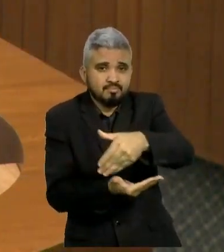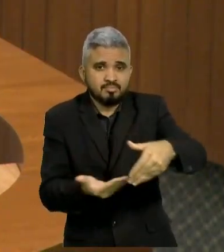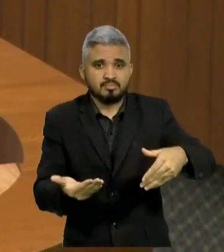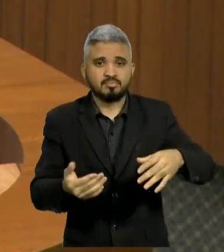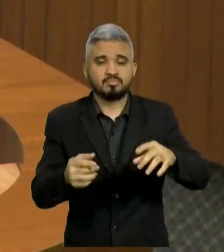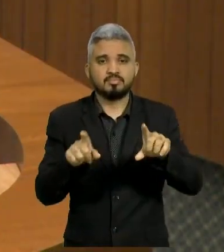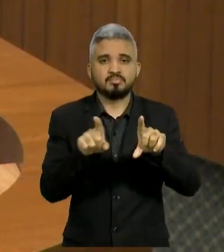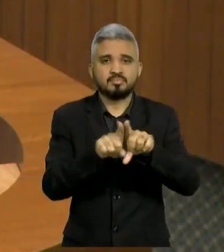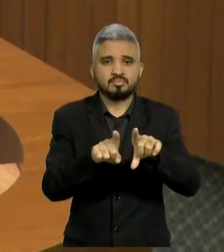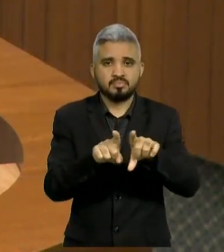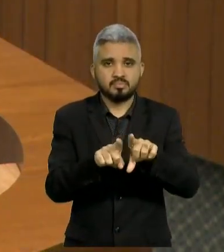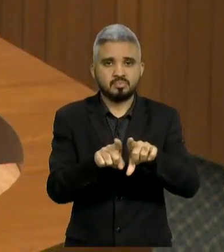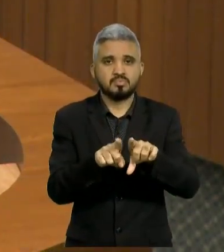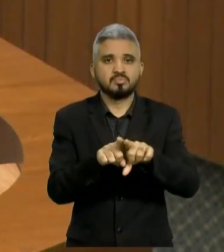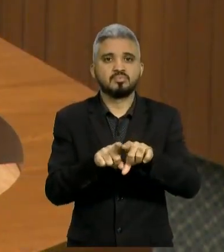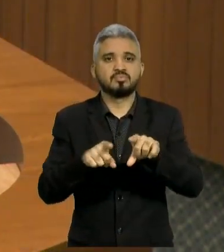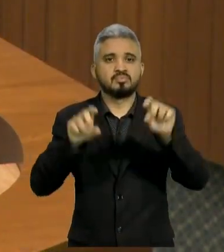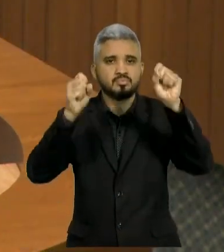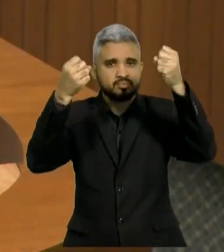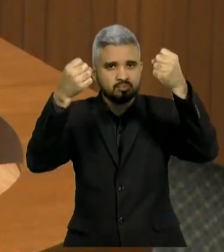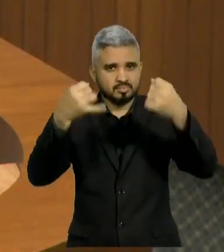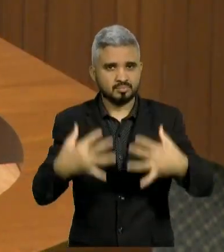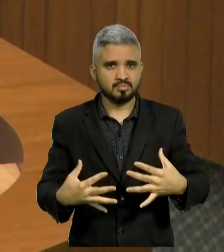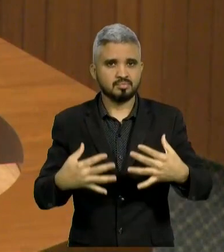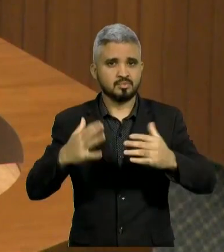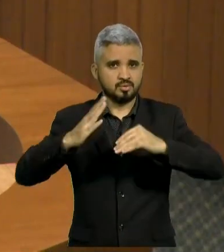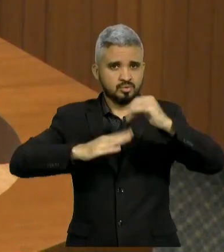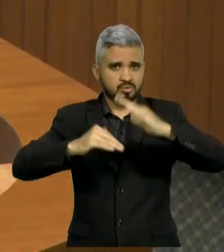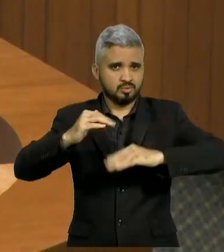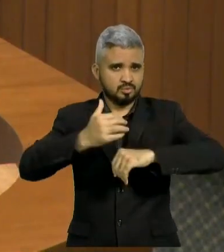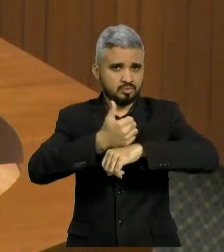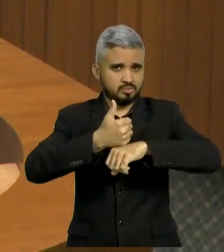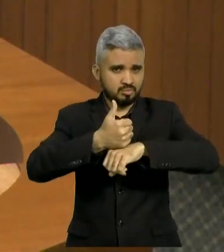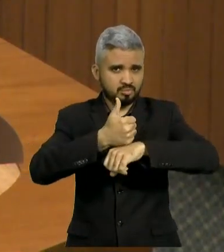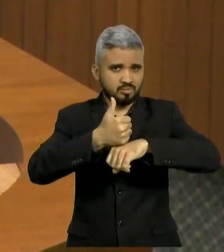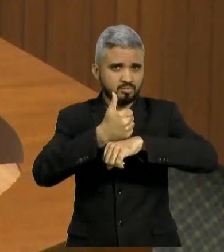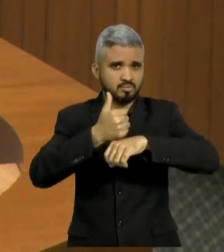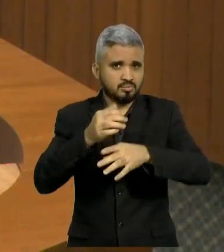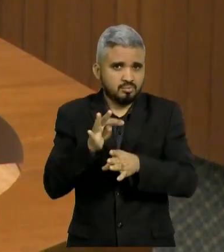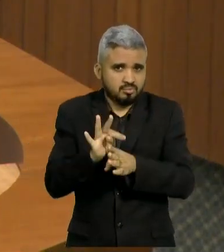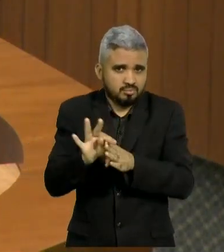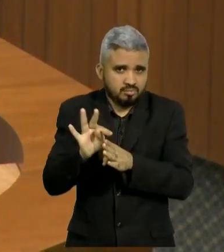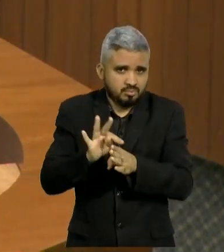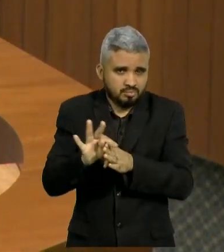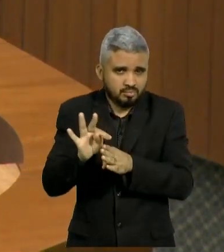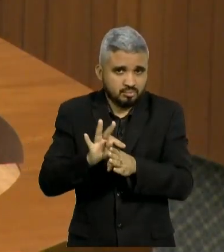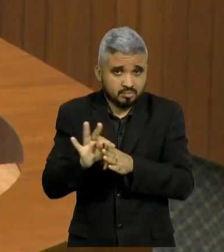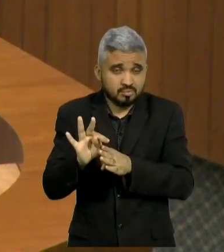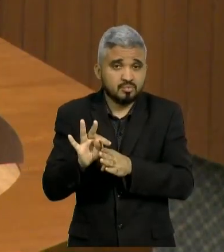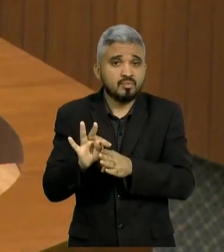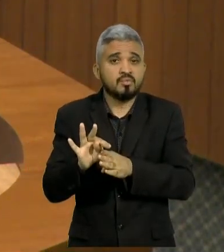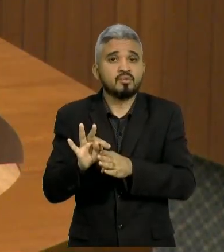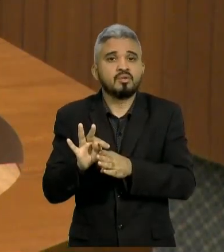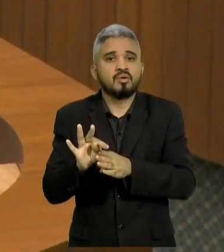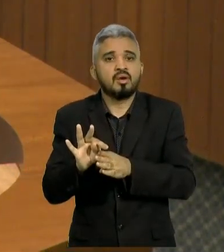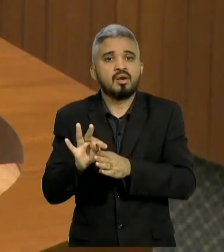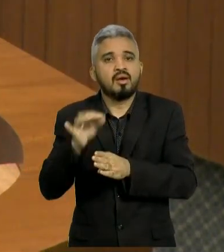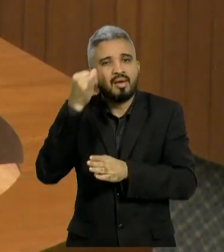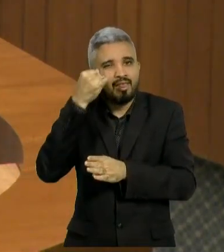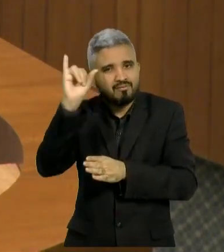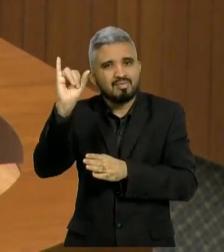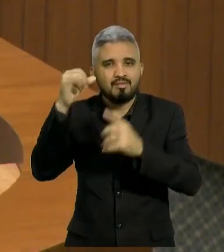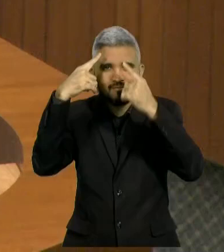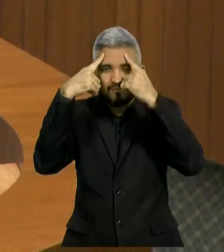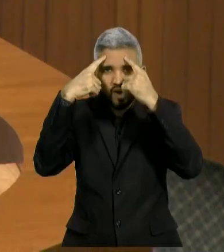no combate e o enfrentamento a todos os tipos de violência. No município de Imperatriz, nós